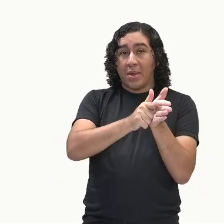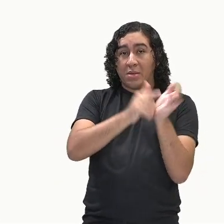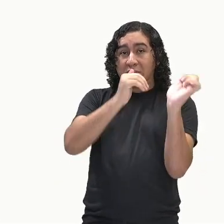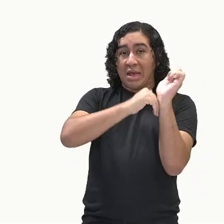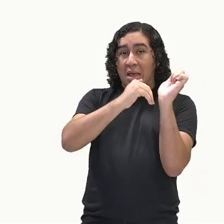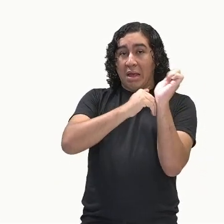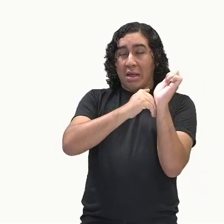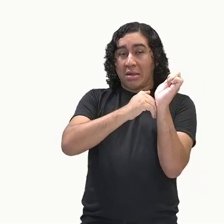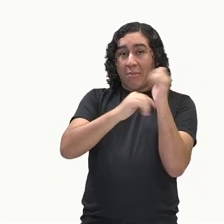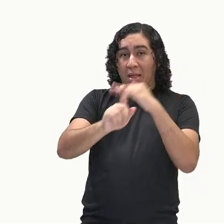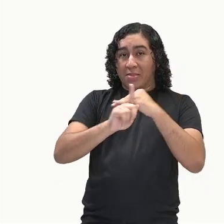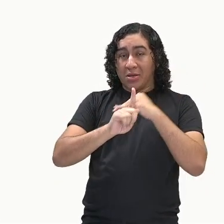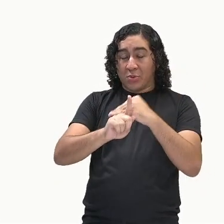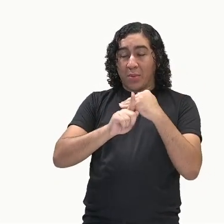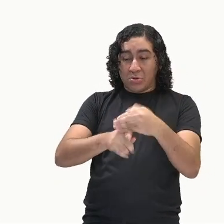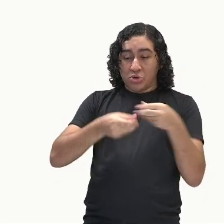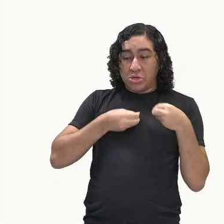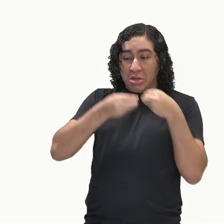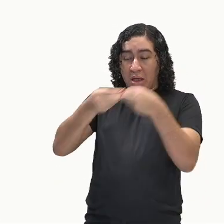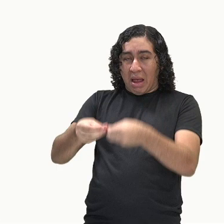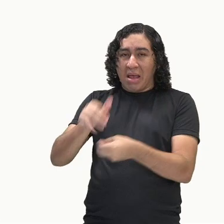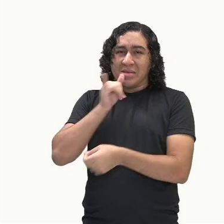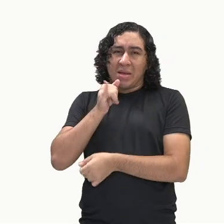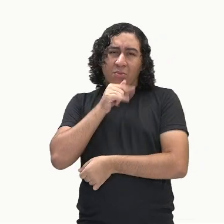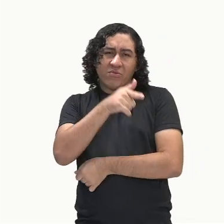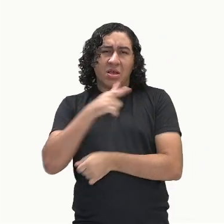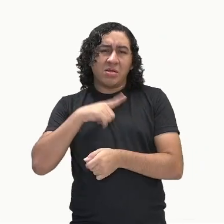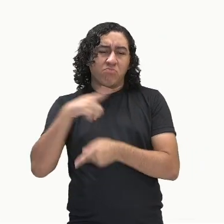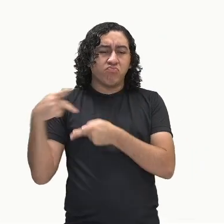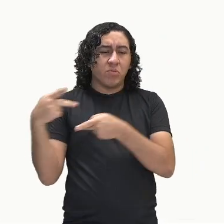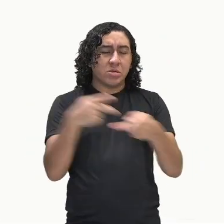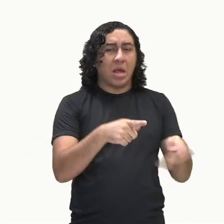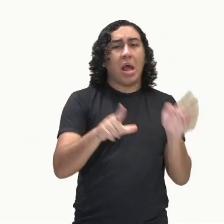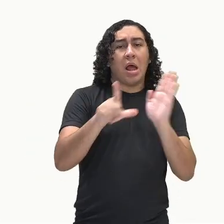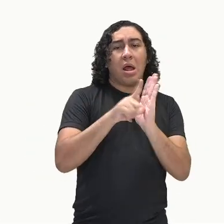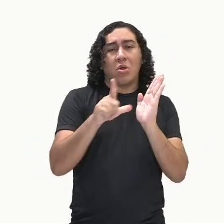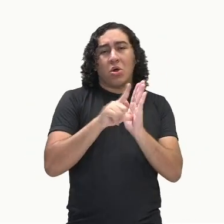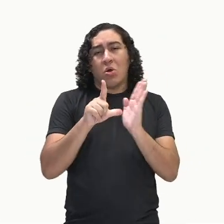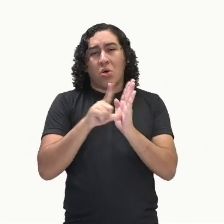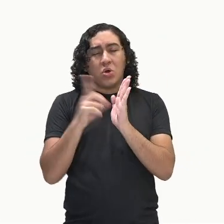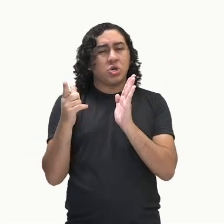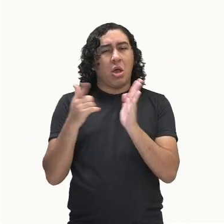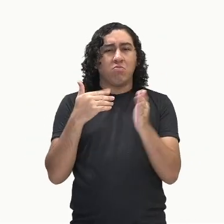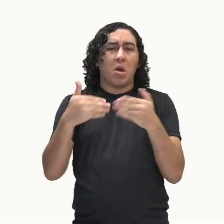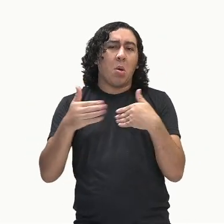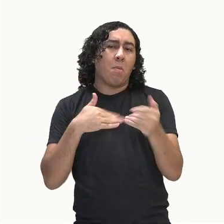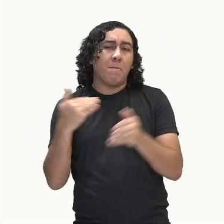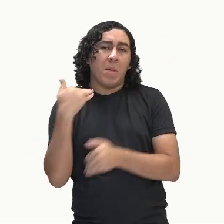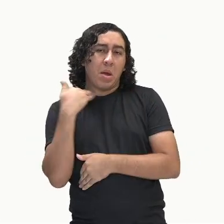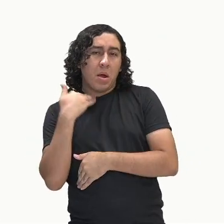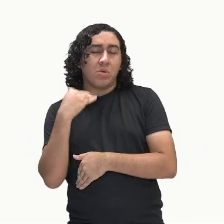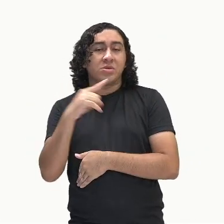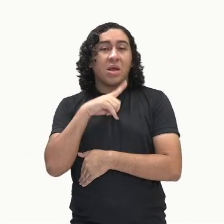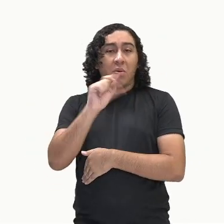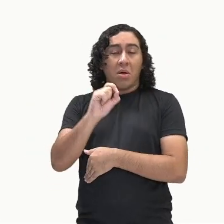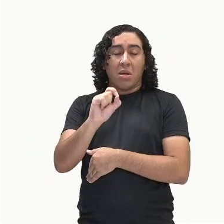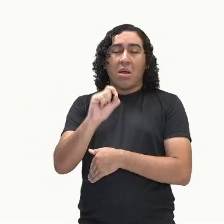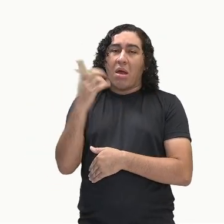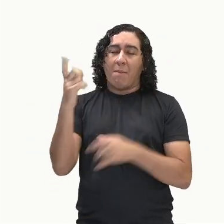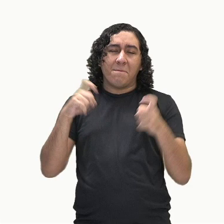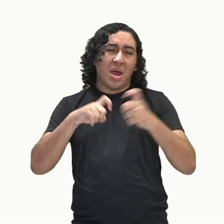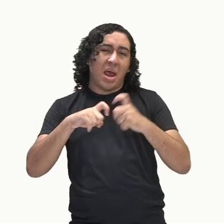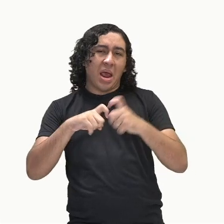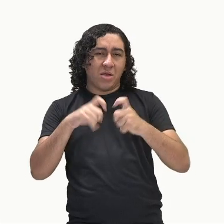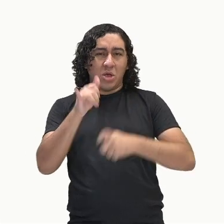você chegou lá, na lotérica, no banco, ou para ser atendido em algum lugar, e no posto médico, né,